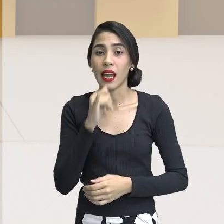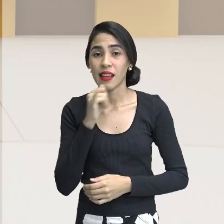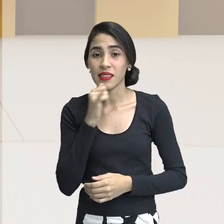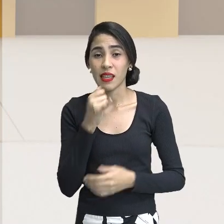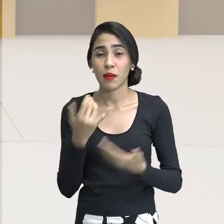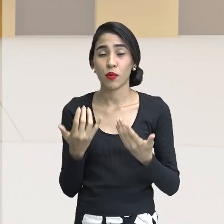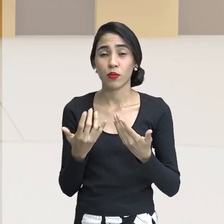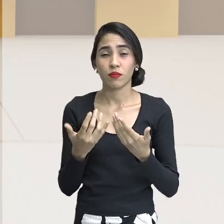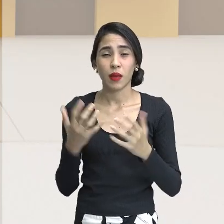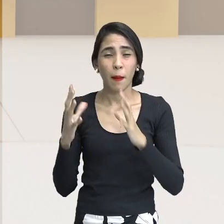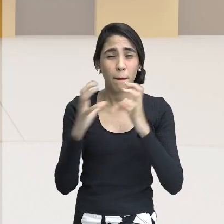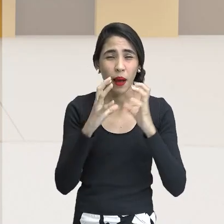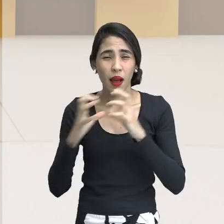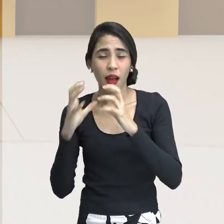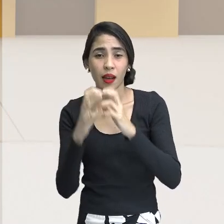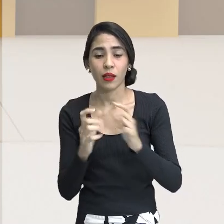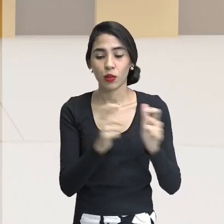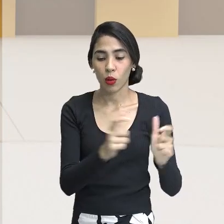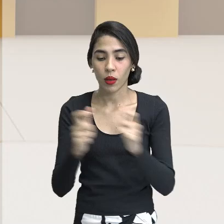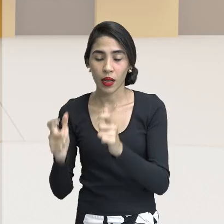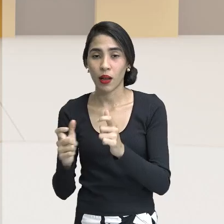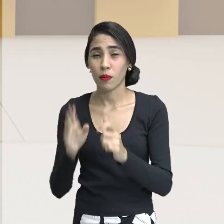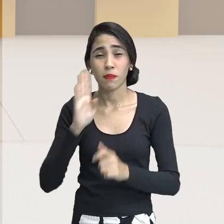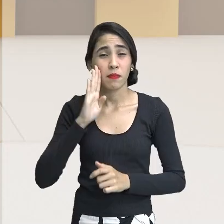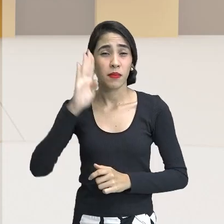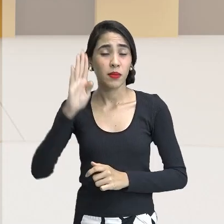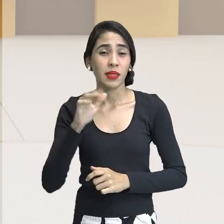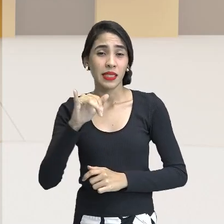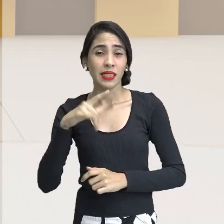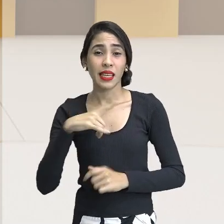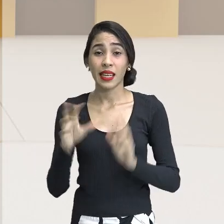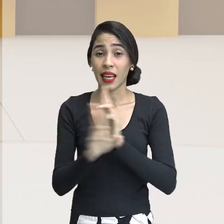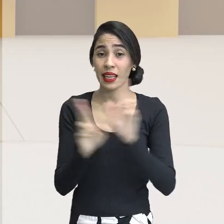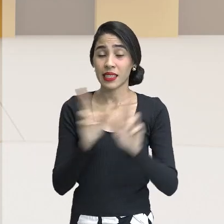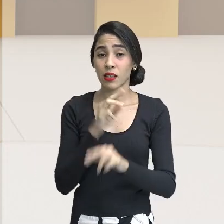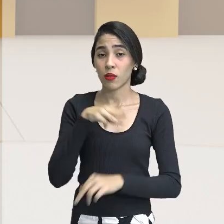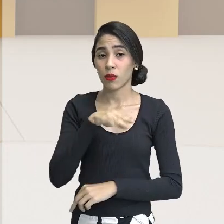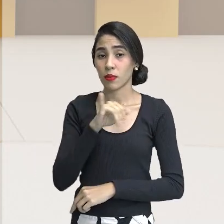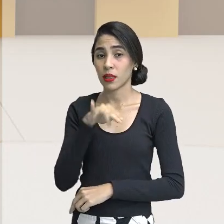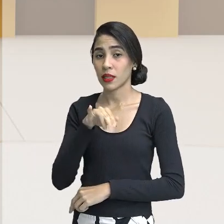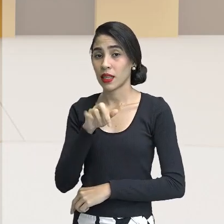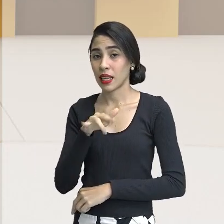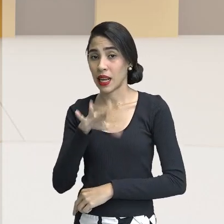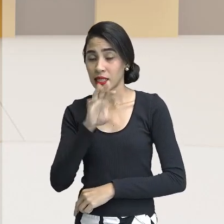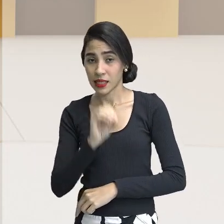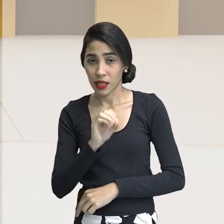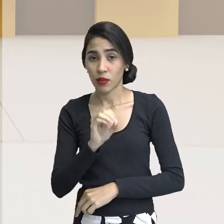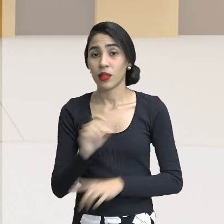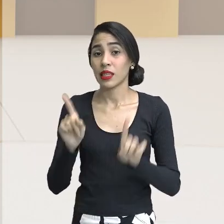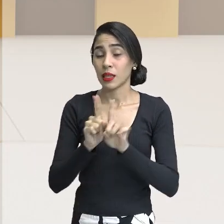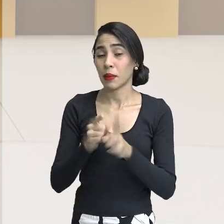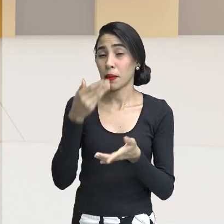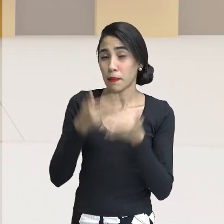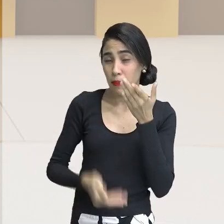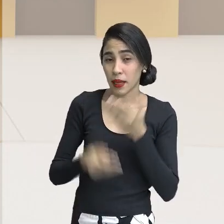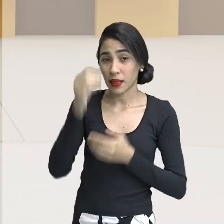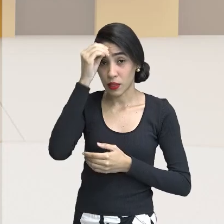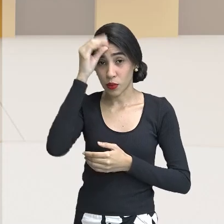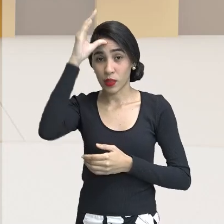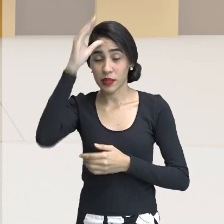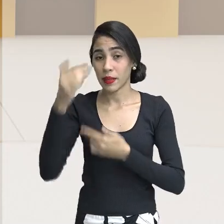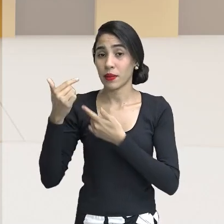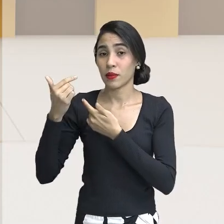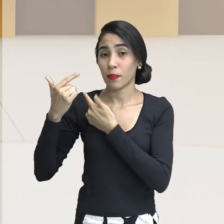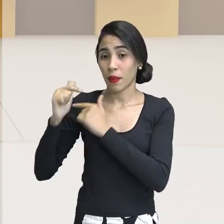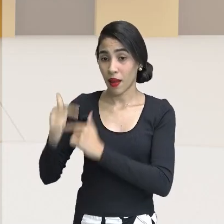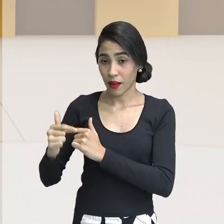territoriais, principalmente quando está relacionado à mineração, gente. E também a perda aí de conhecimento ancestrais,